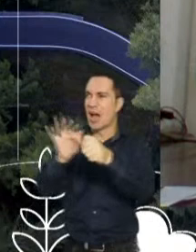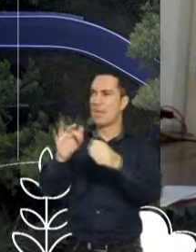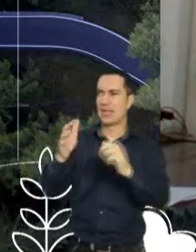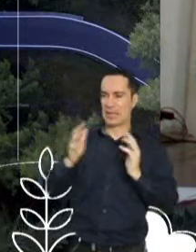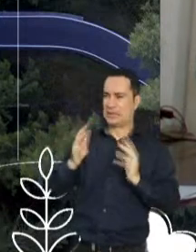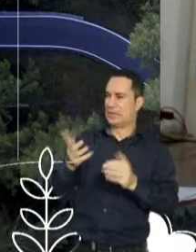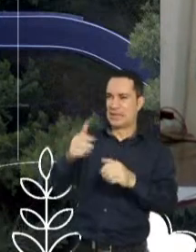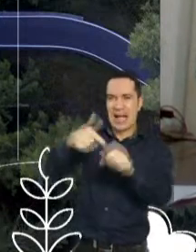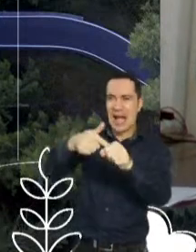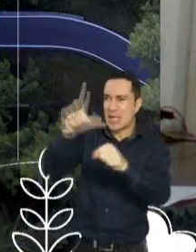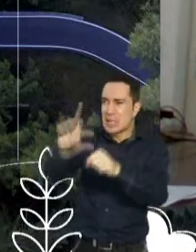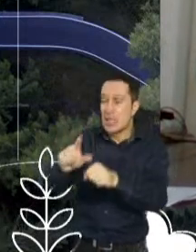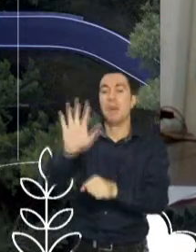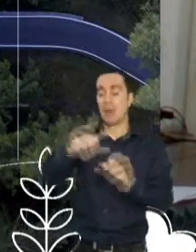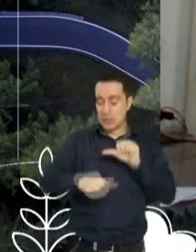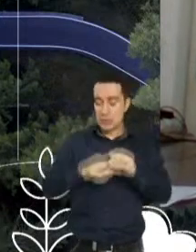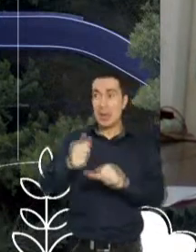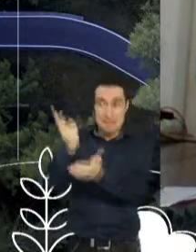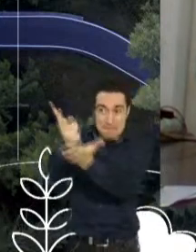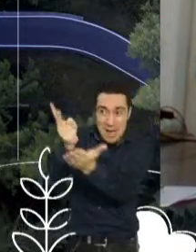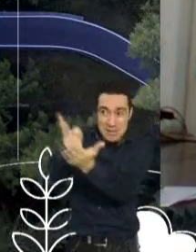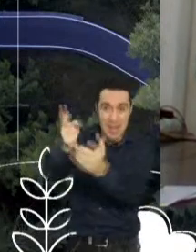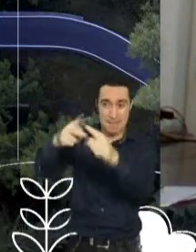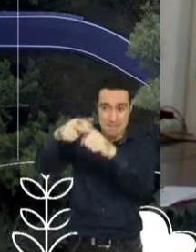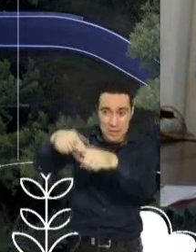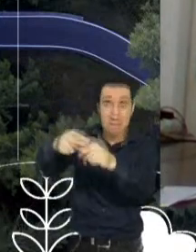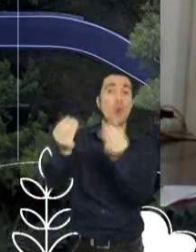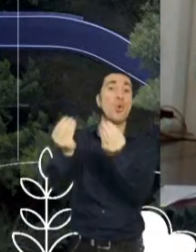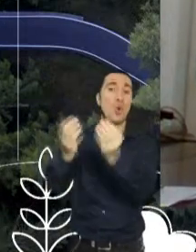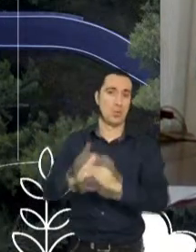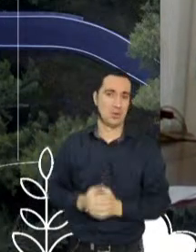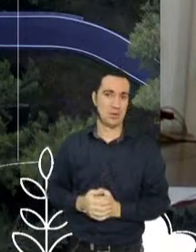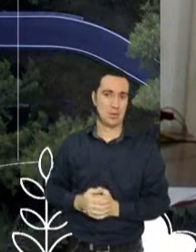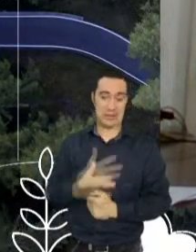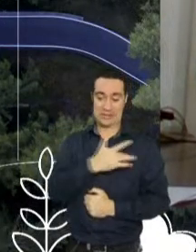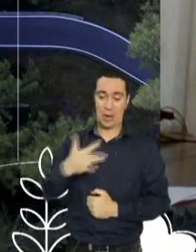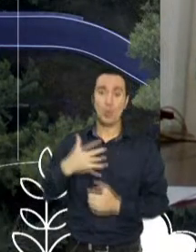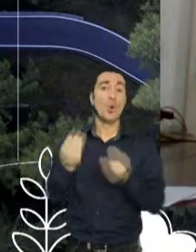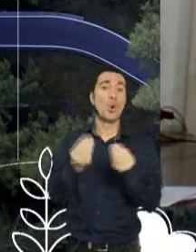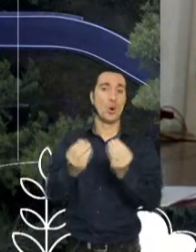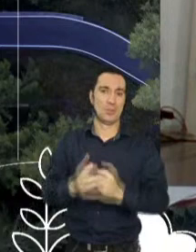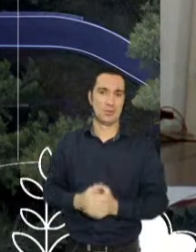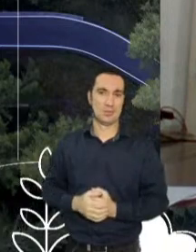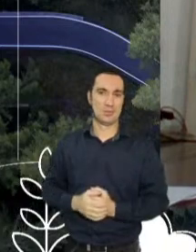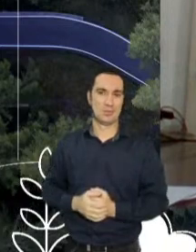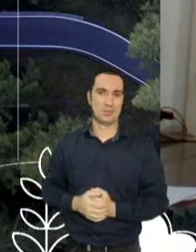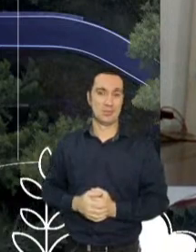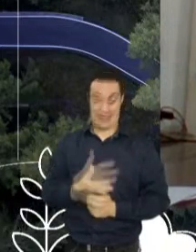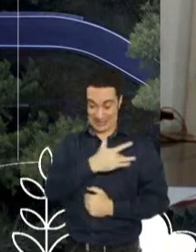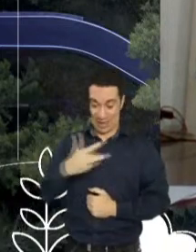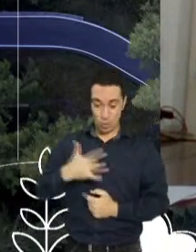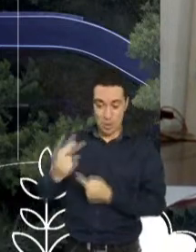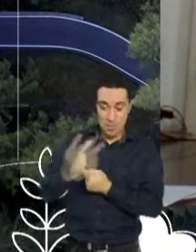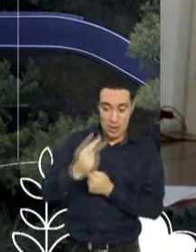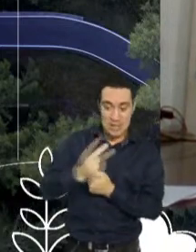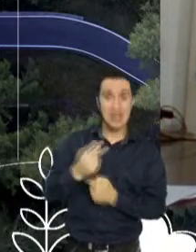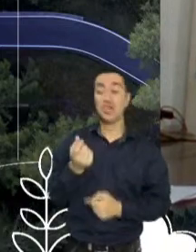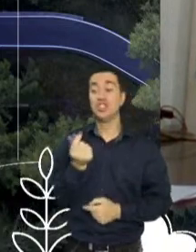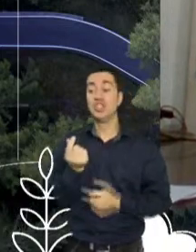emissão. Tudo bem, e quanto custa manter? Quanto nós estamos pagando de saúde? Não, Bom não ponto, só em professor. saúde, mas também